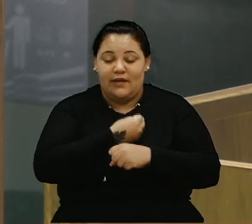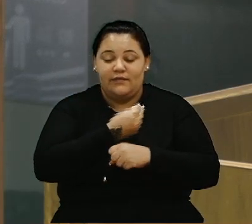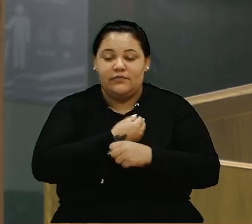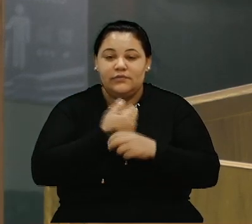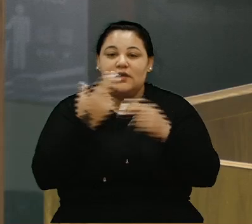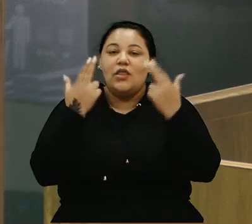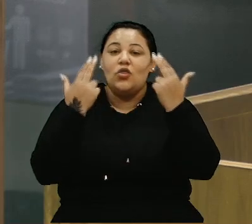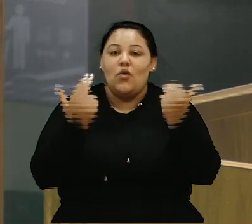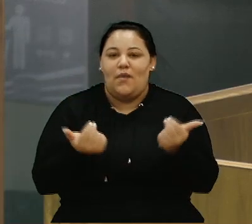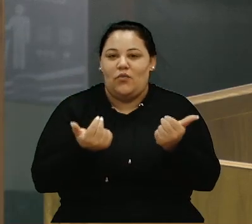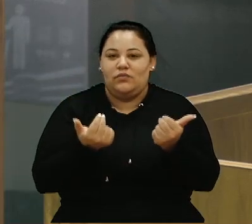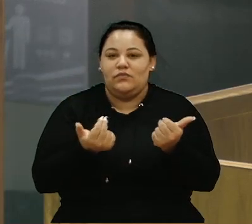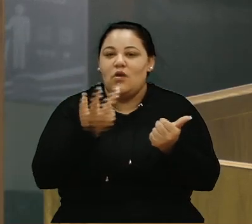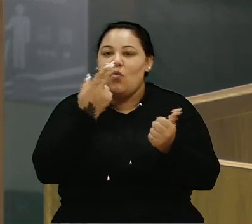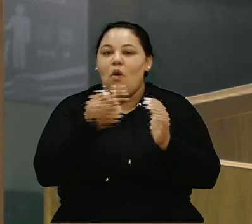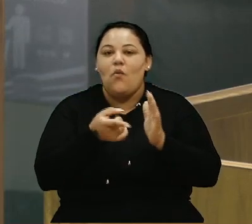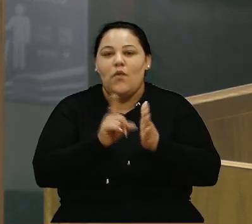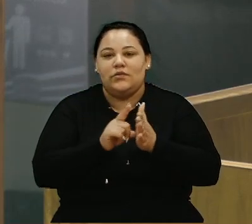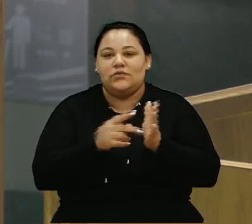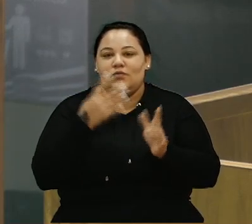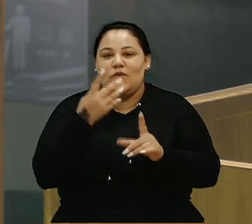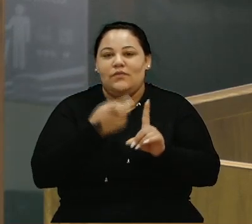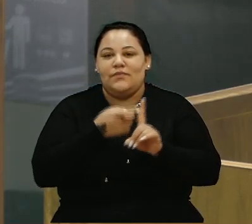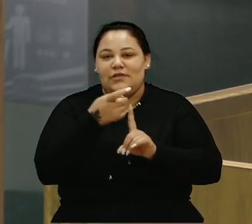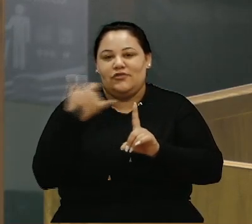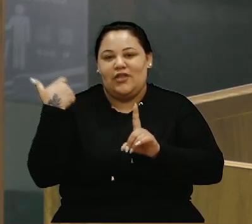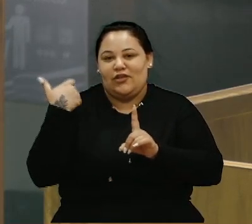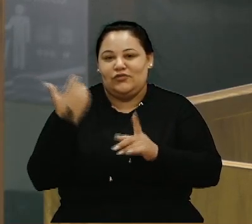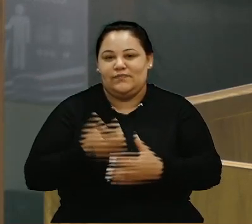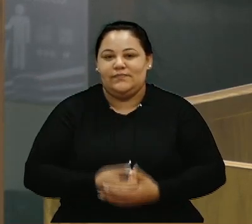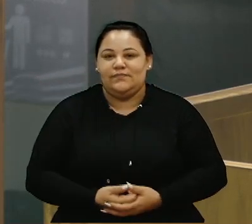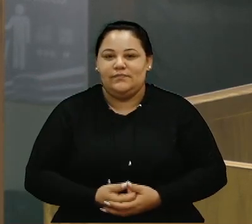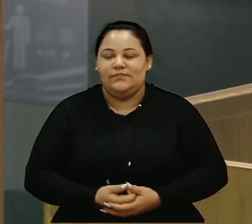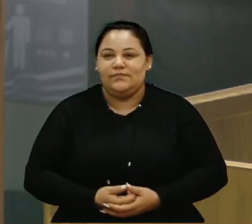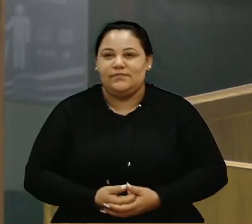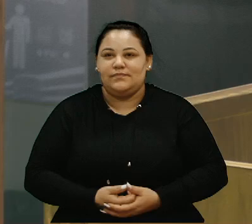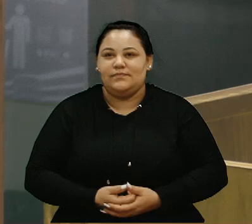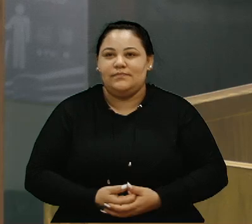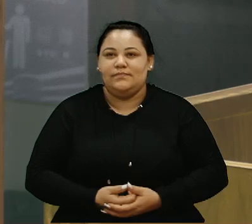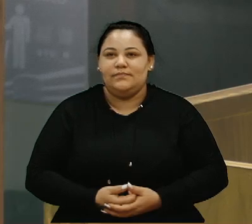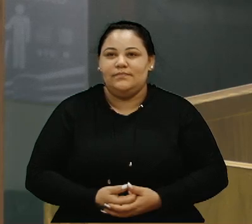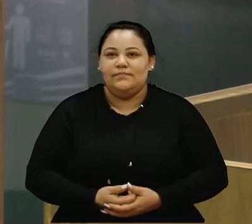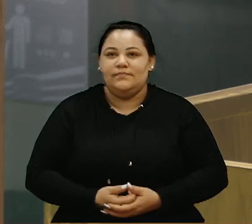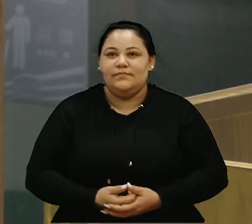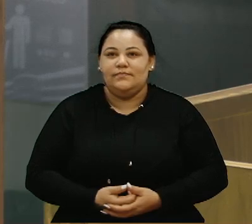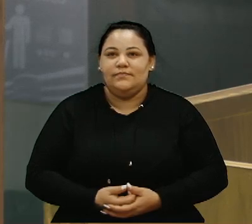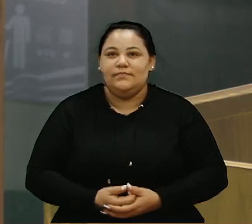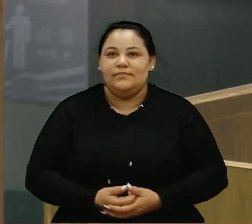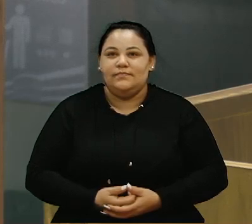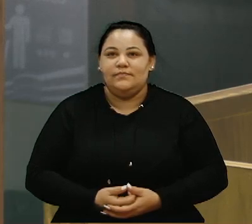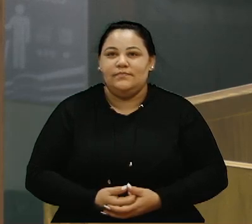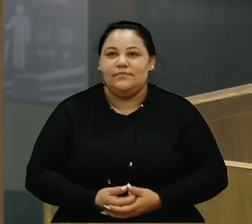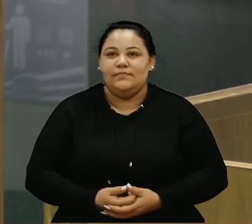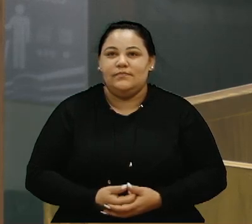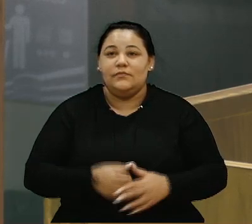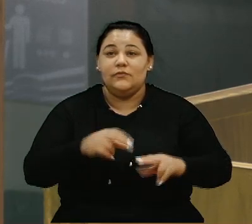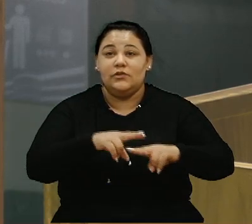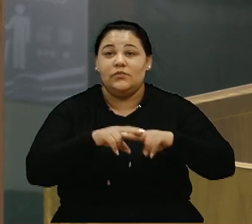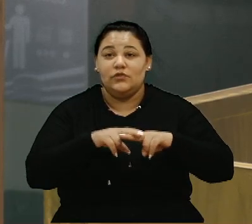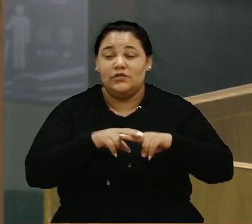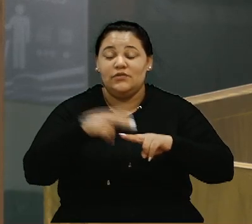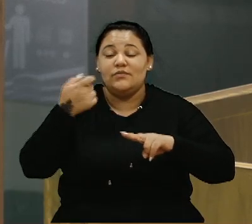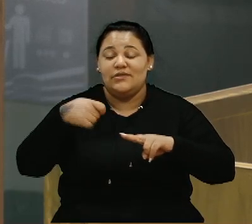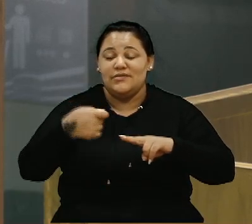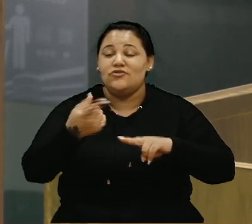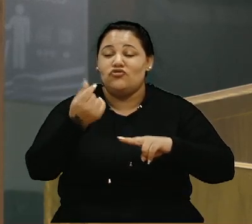era antes dos 4 meses de idade. E para isso, ele necessita de dinheiro para